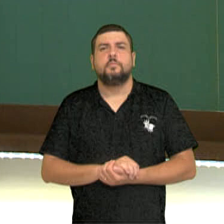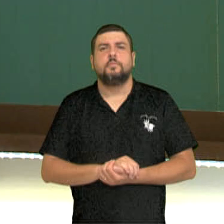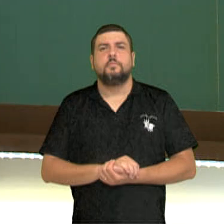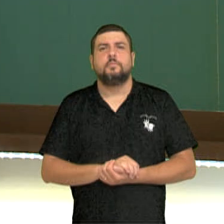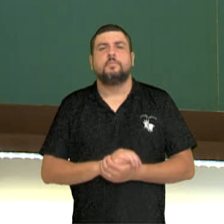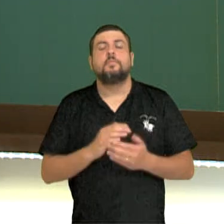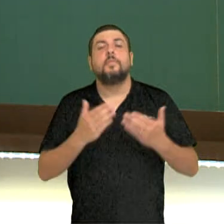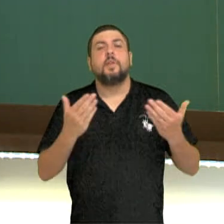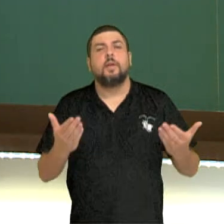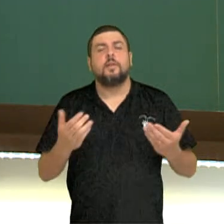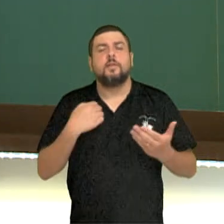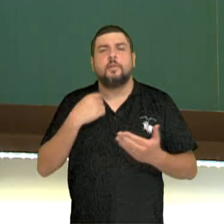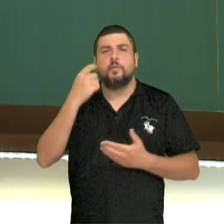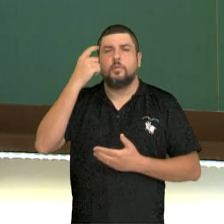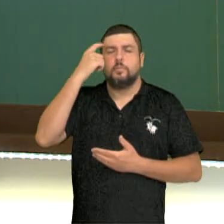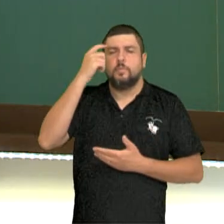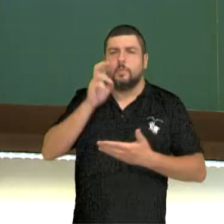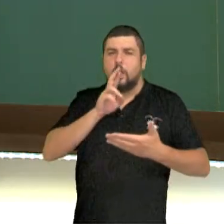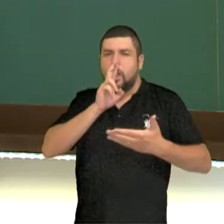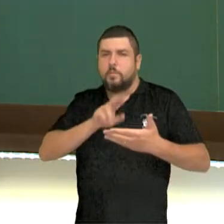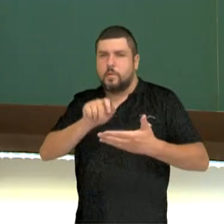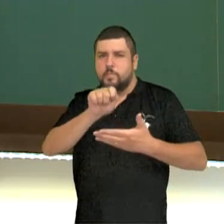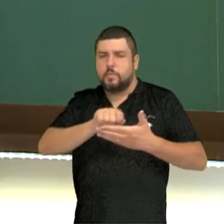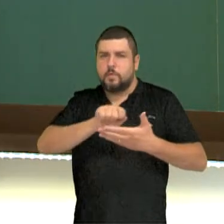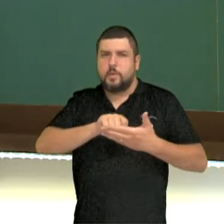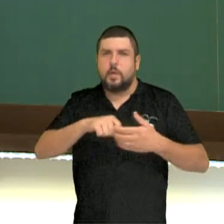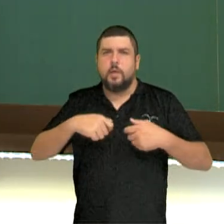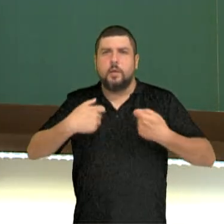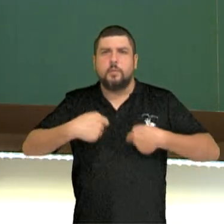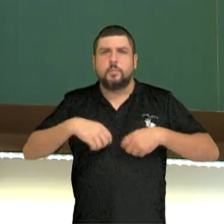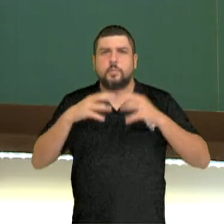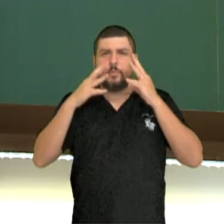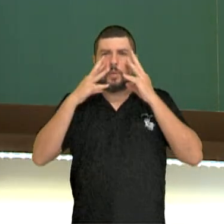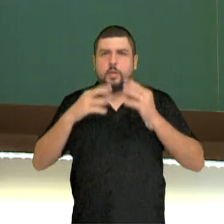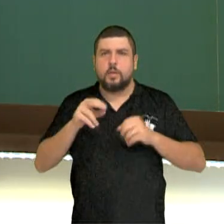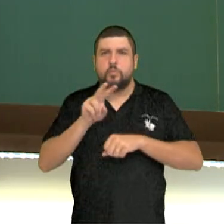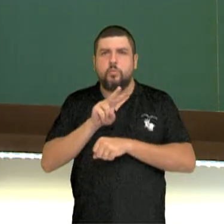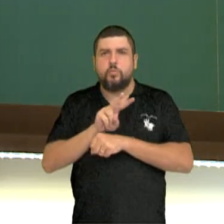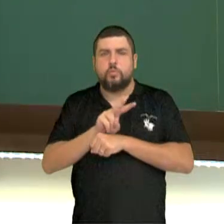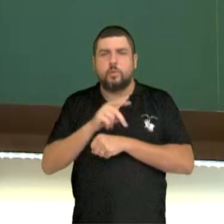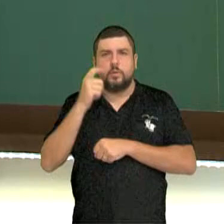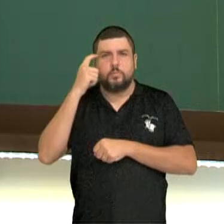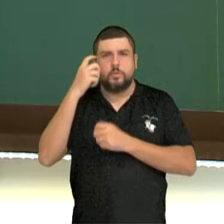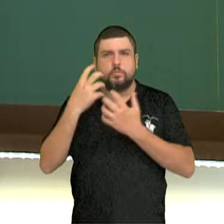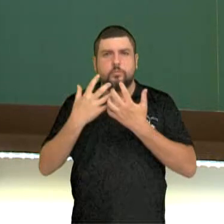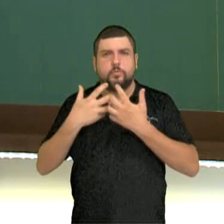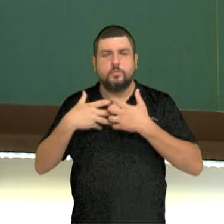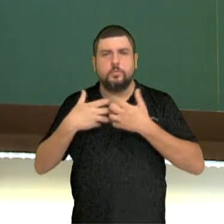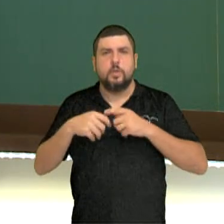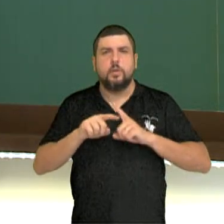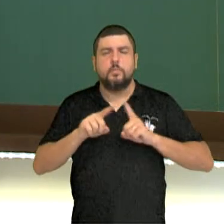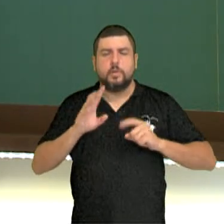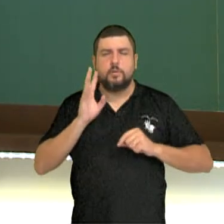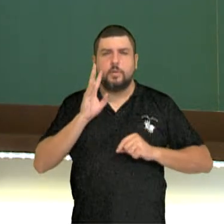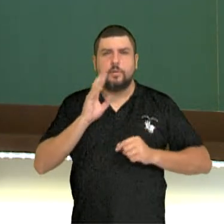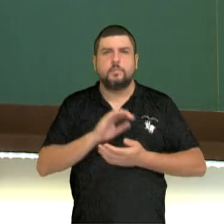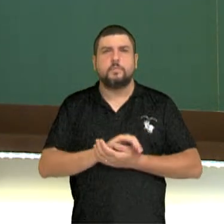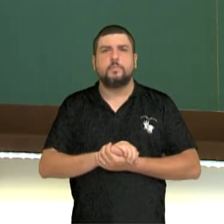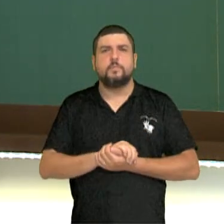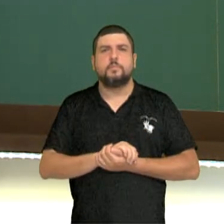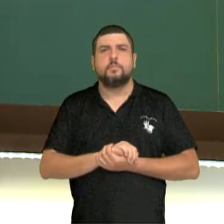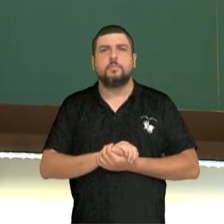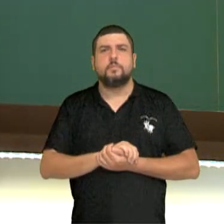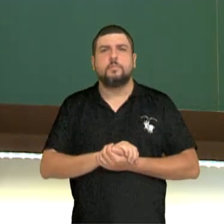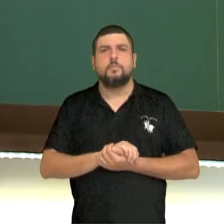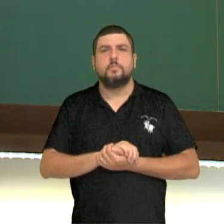E aí, pensaram sobre essa? Requer um pouquinho de atenção, de cuidado, né, uma reflexão, mas é bacana, né, fazer essa questão. Por mais